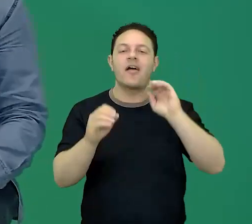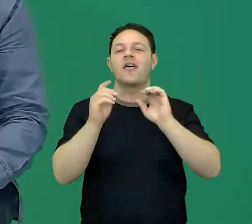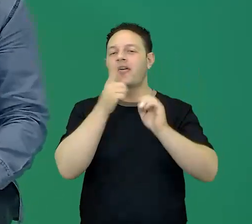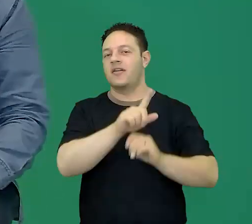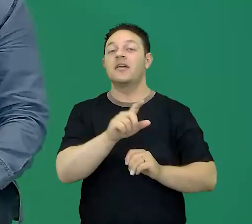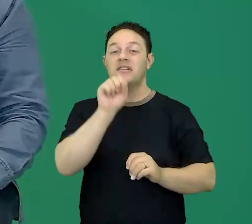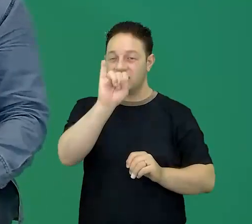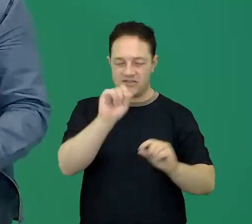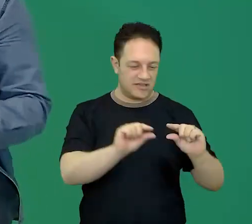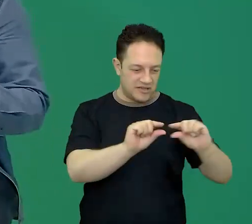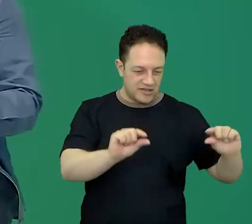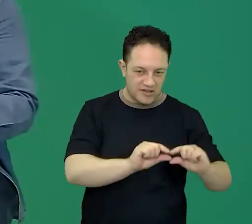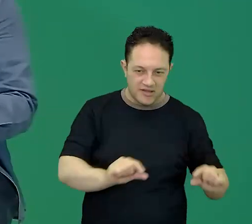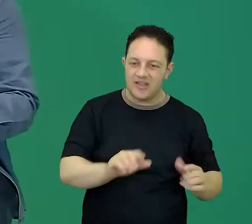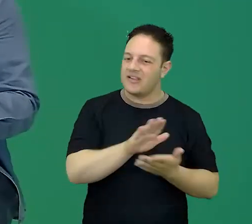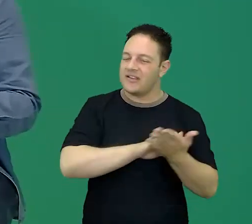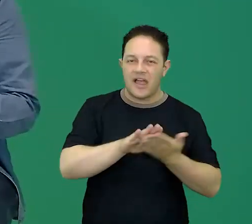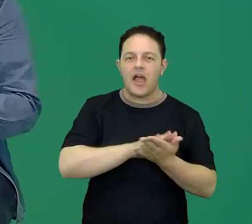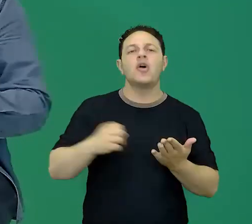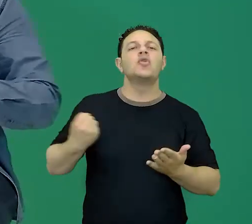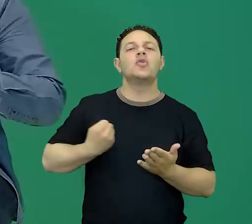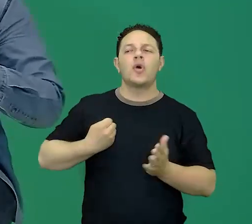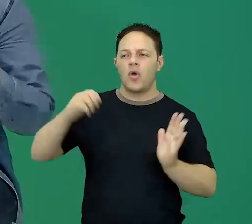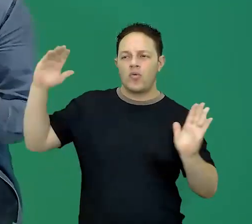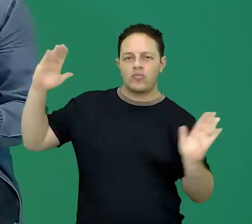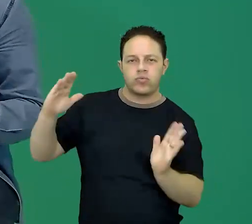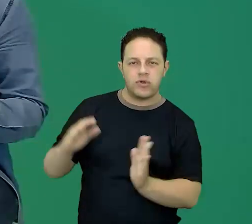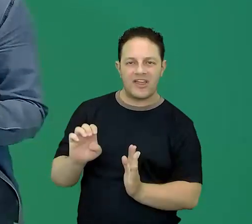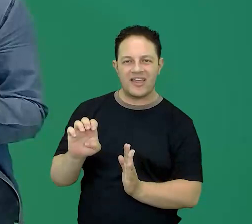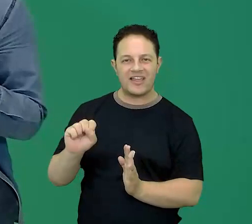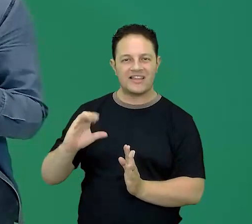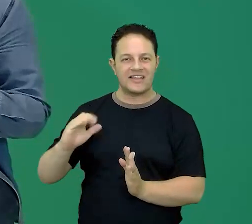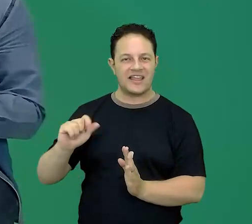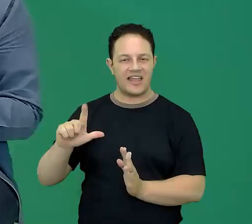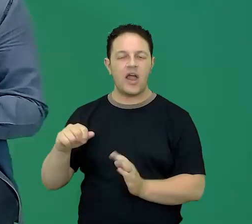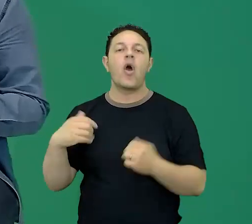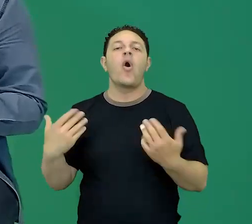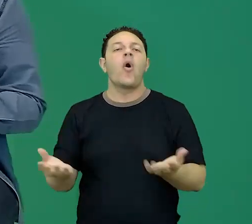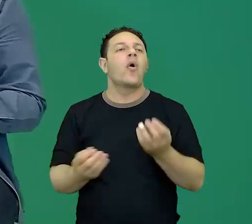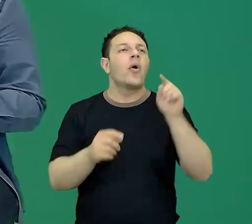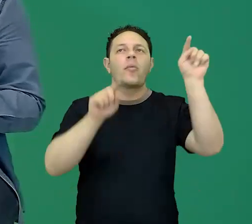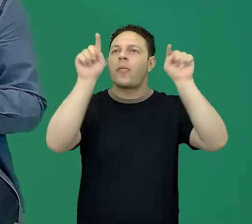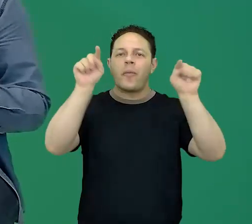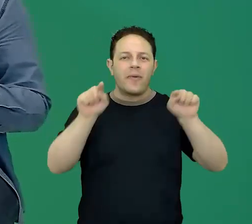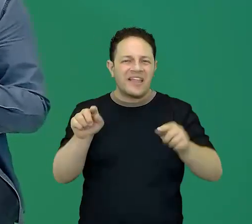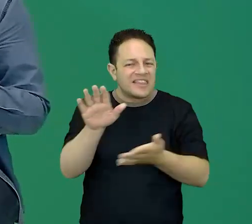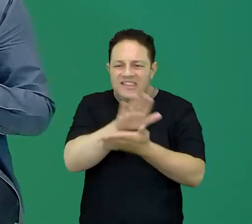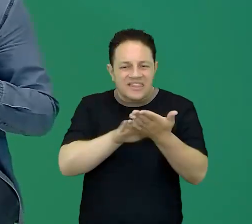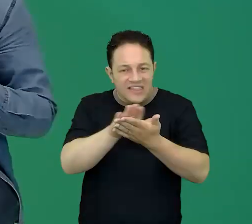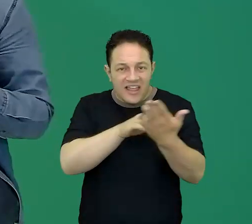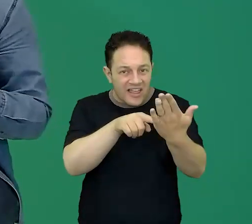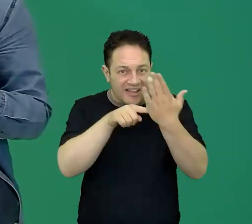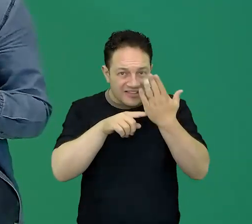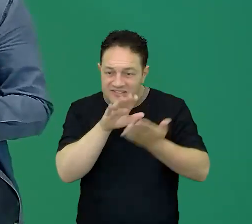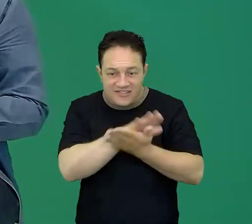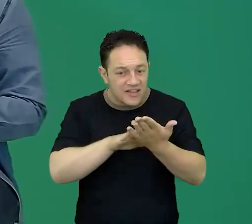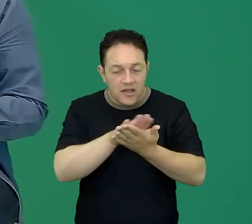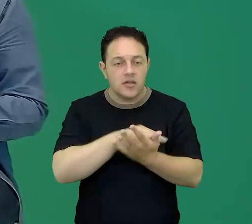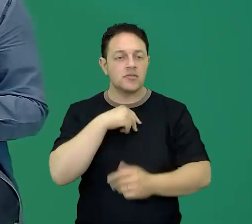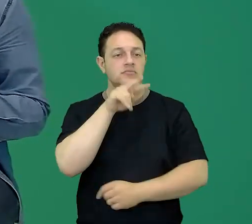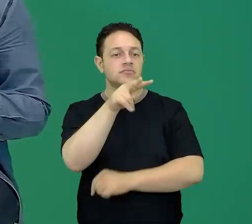mapa sem legenda, sem escala, sem os dados que a gente falou anteriormente, ele